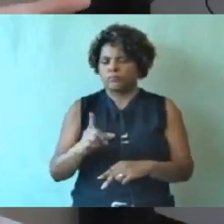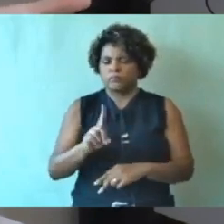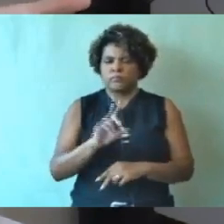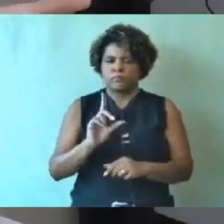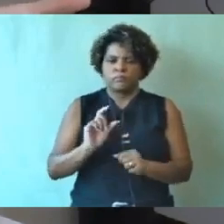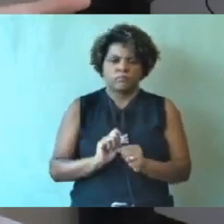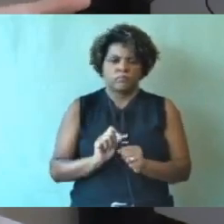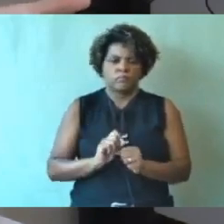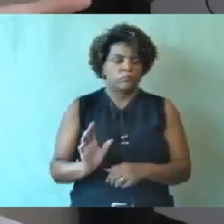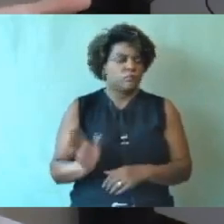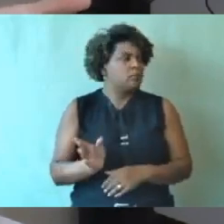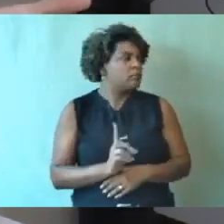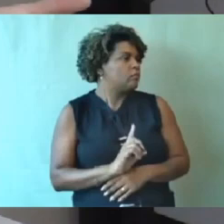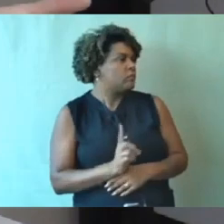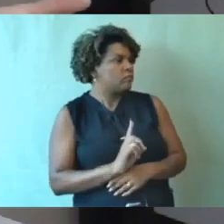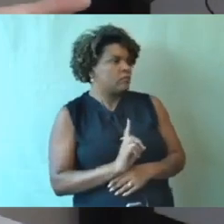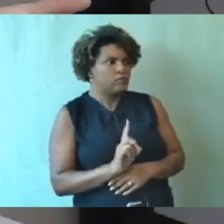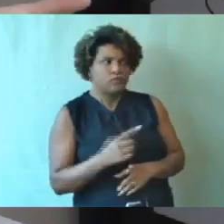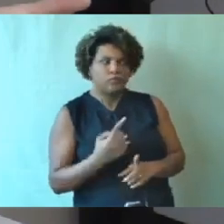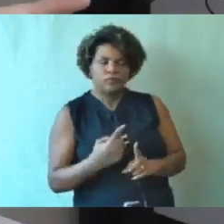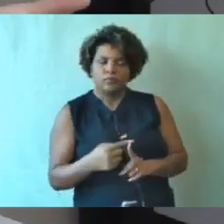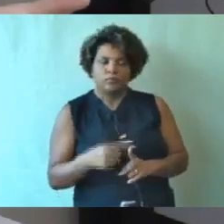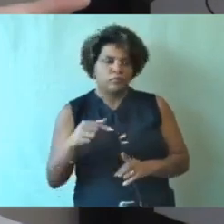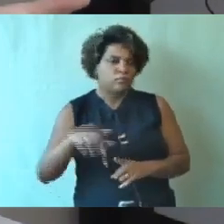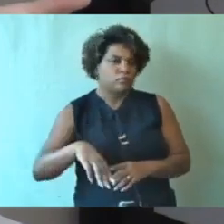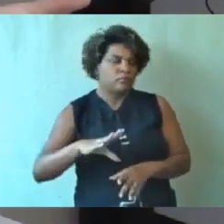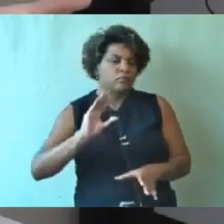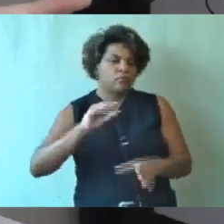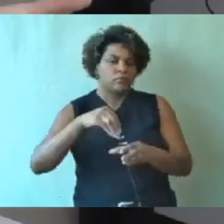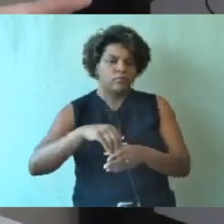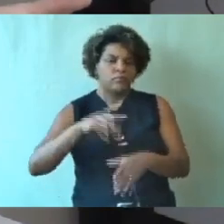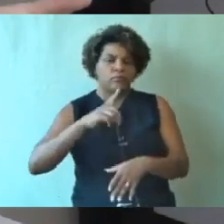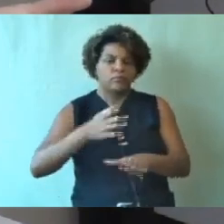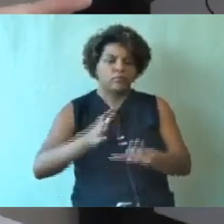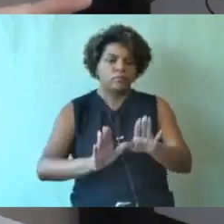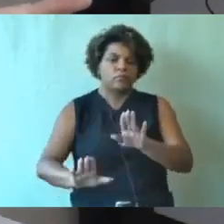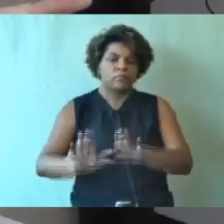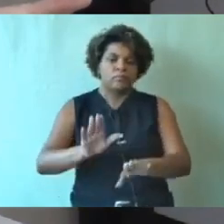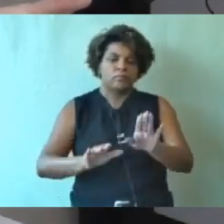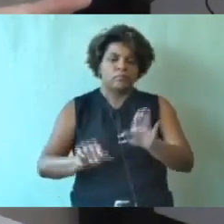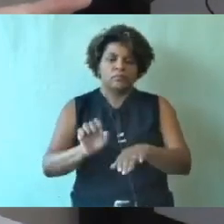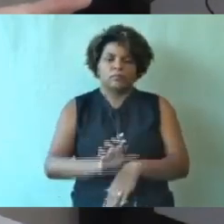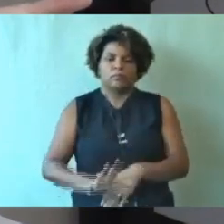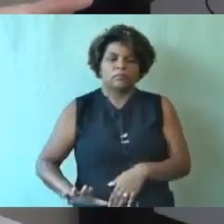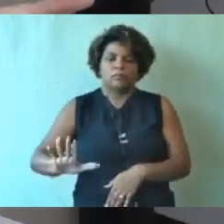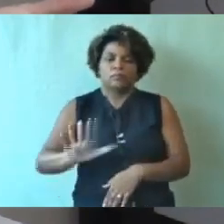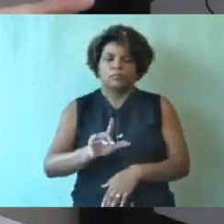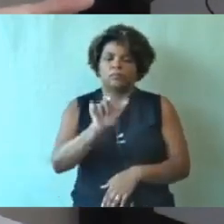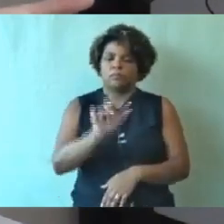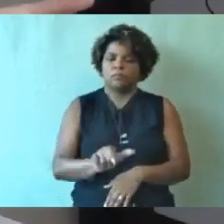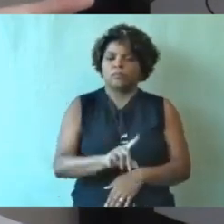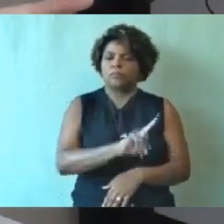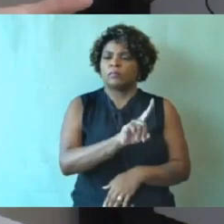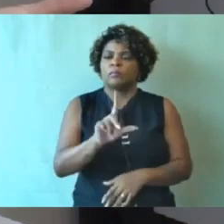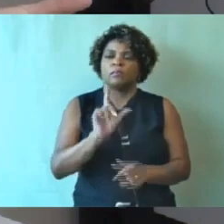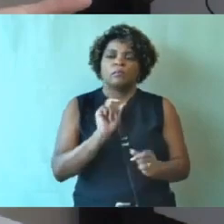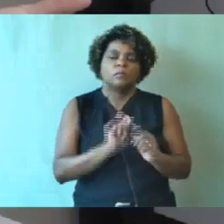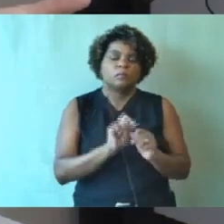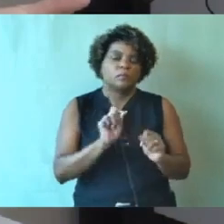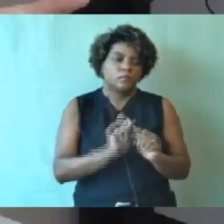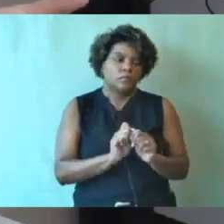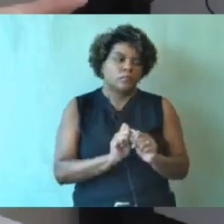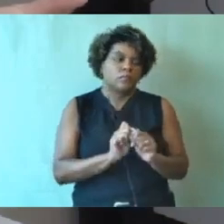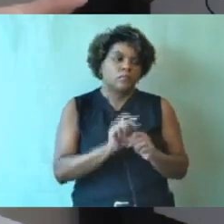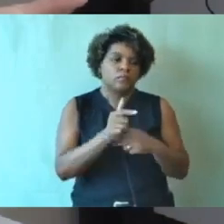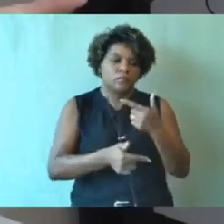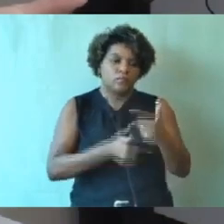Não, porque aqui dentro nós tem um controle geral de quem que não cumpriu, qual a empresa que não fez, né? Isso é